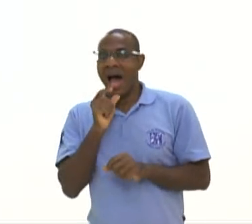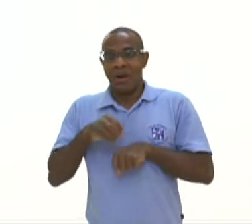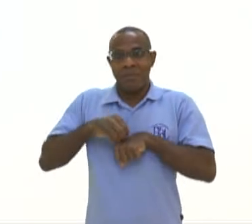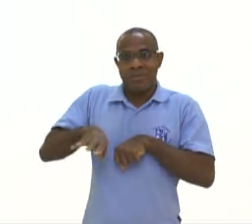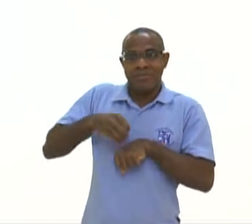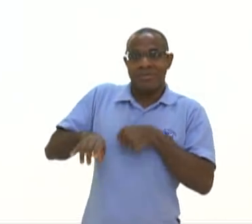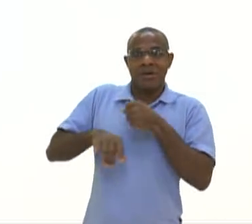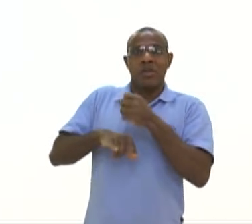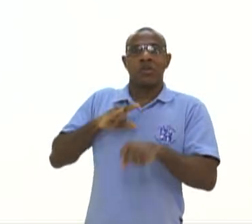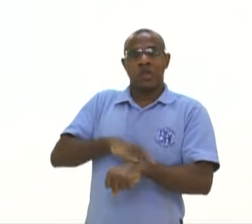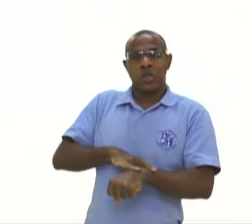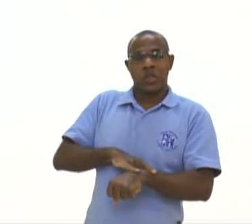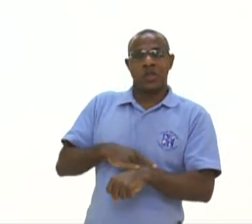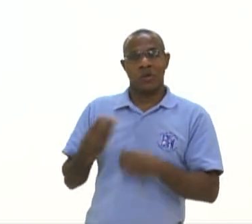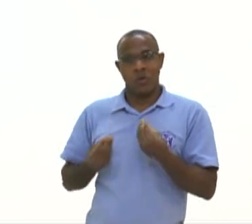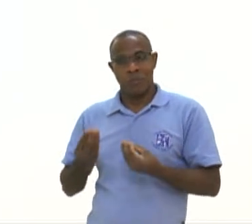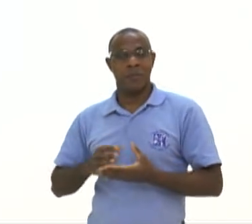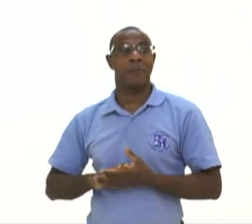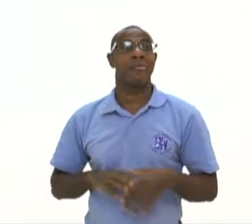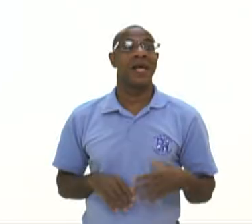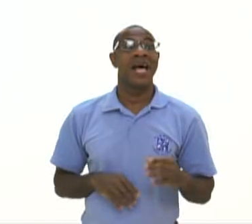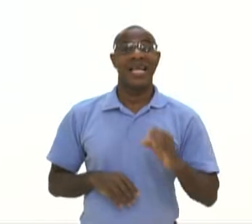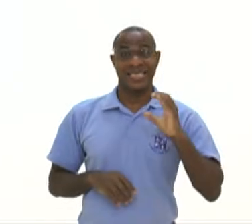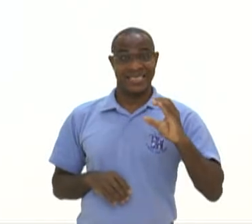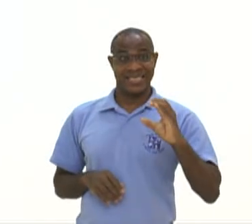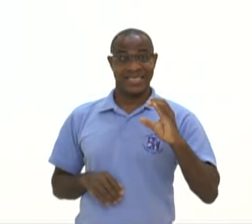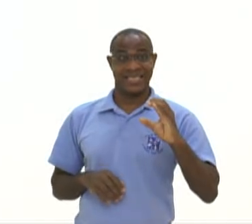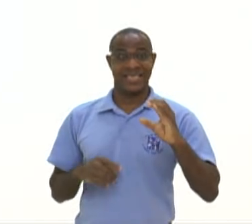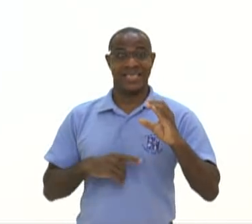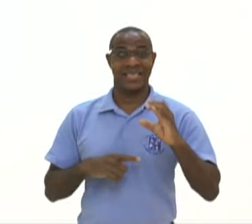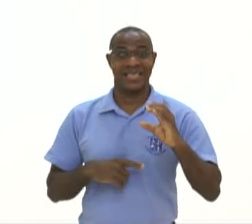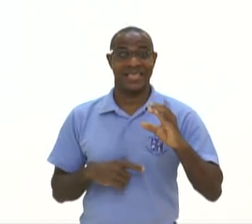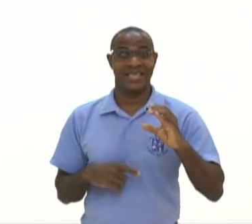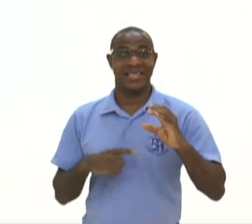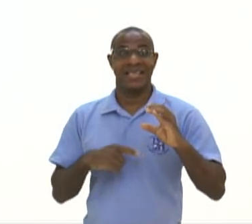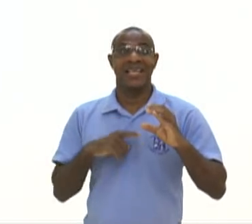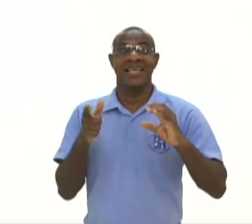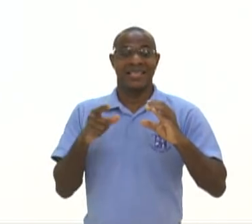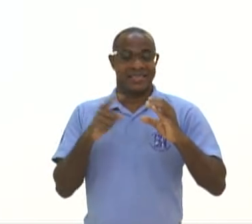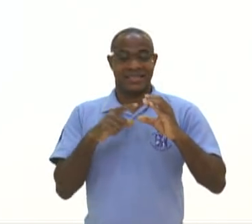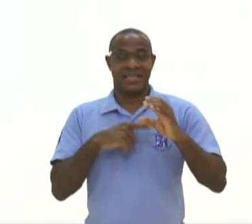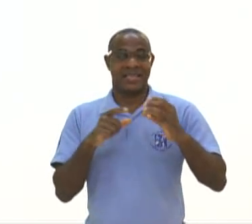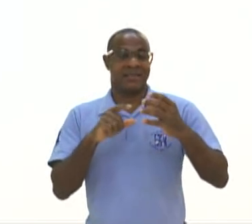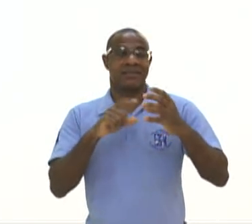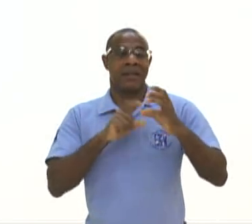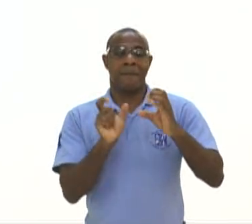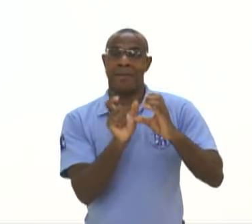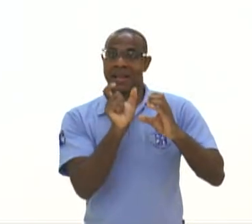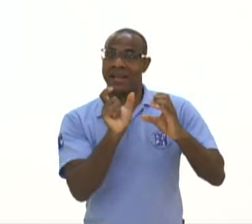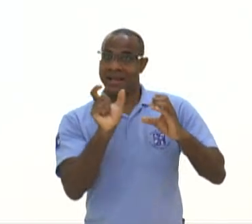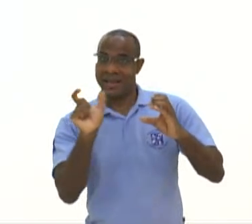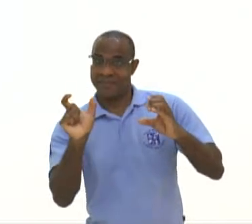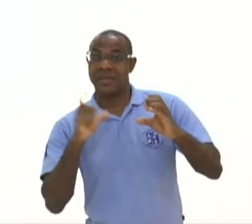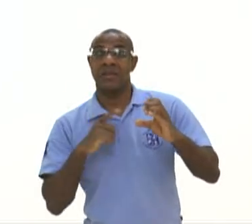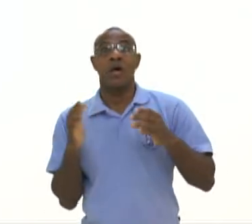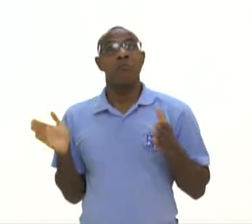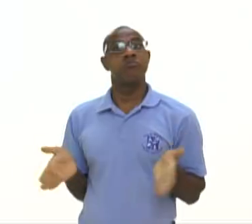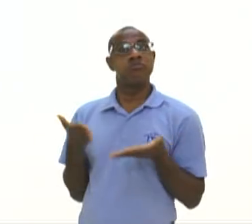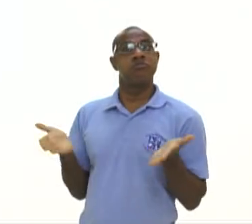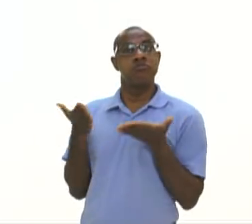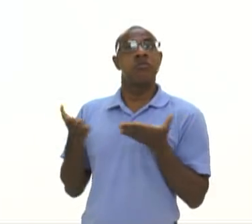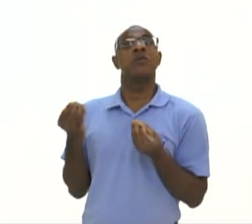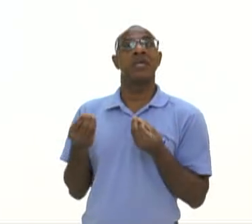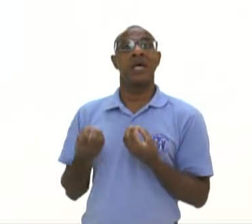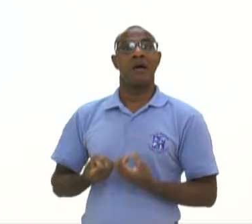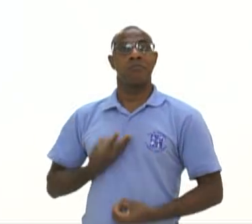da urina. Na letra C, a glândula hipófise, dizendo que ela estimula a produção